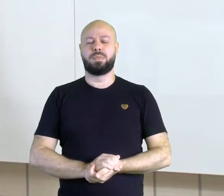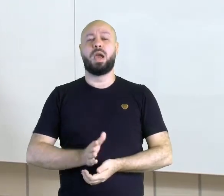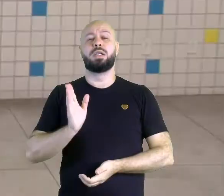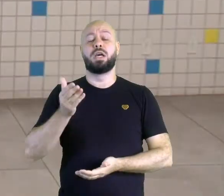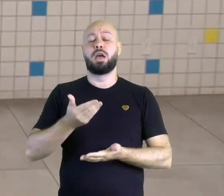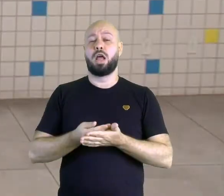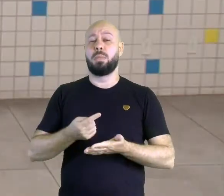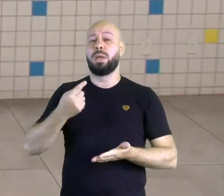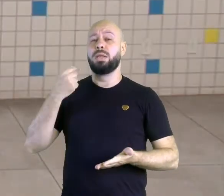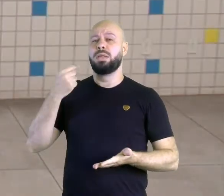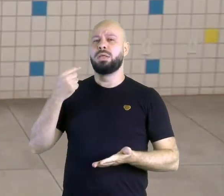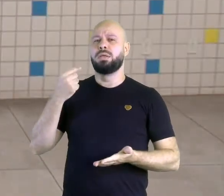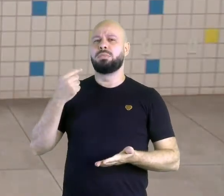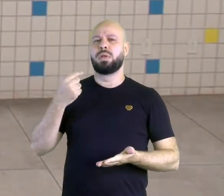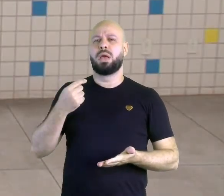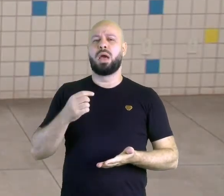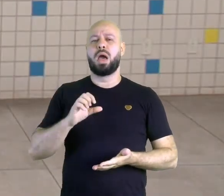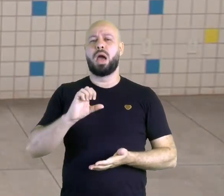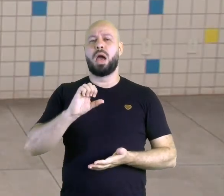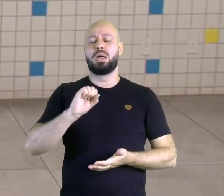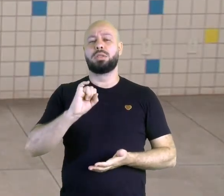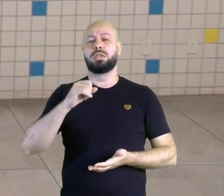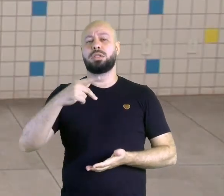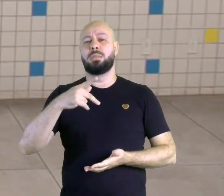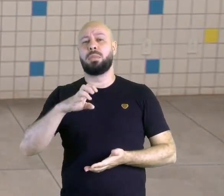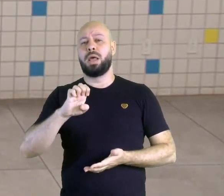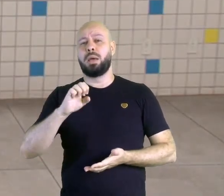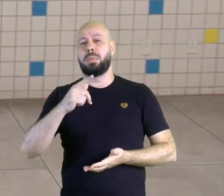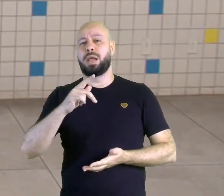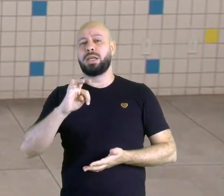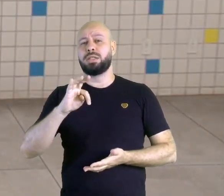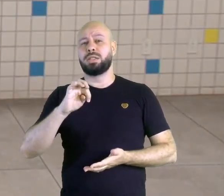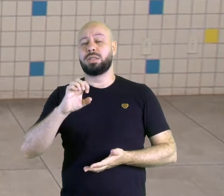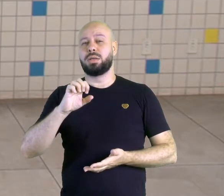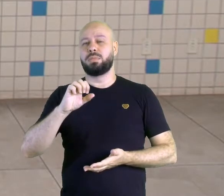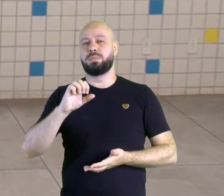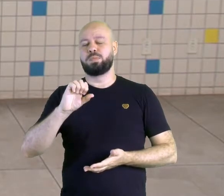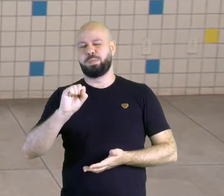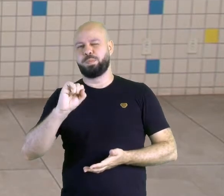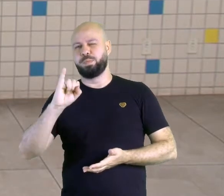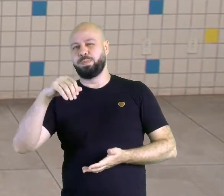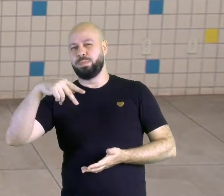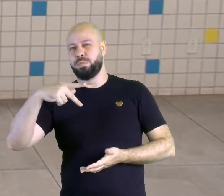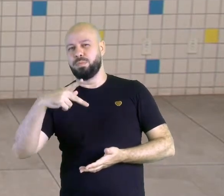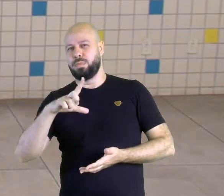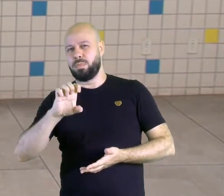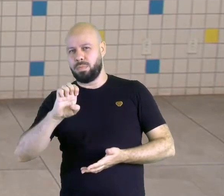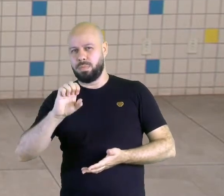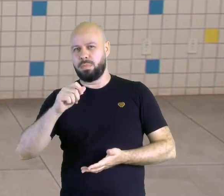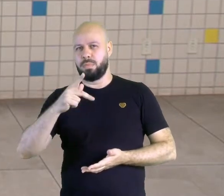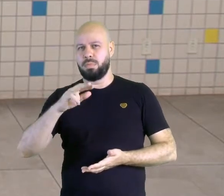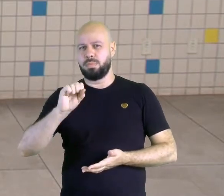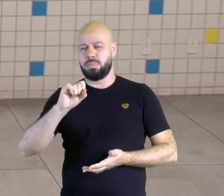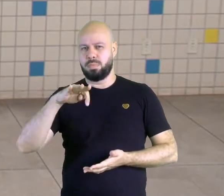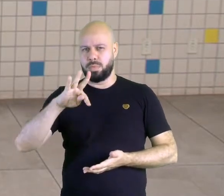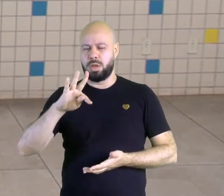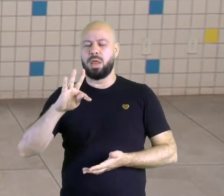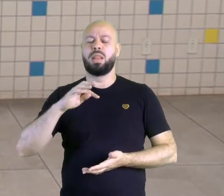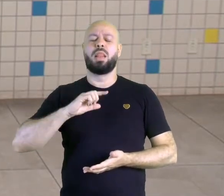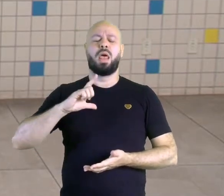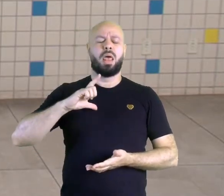aula passada, o Simple Present, ele trabalha, ele utiliza, né, ações